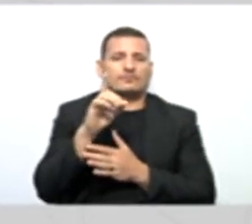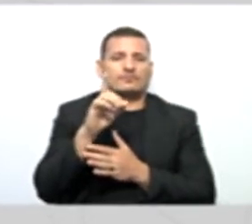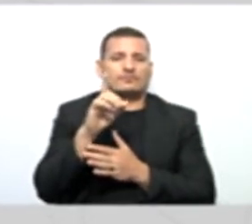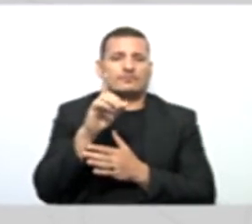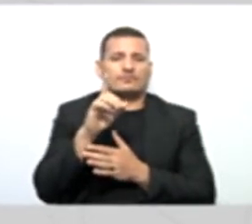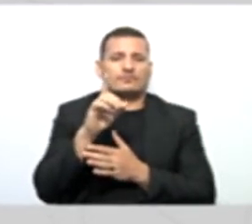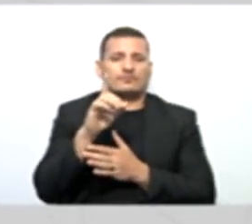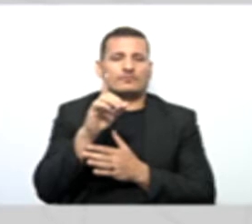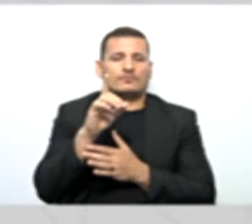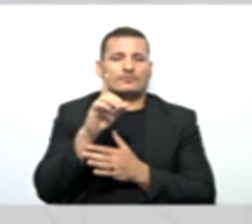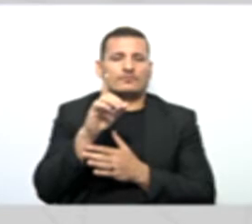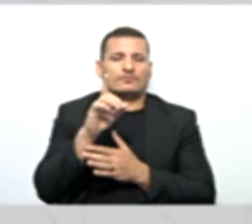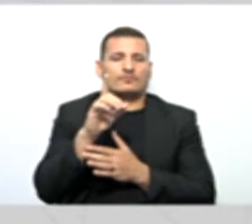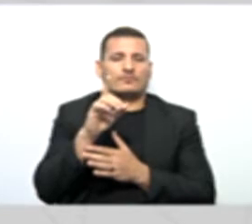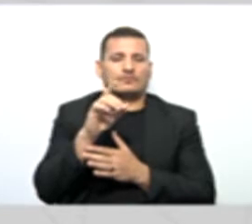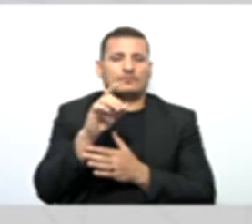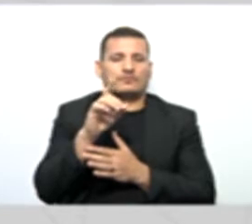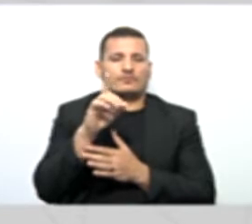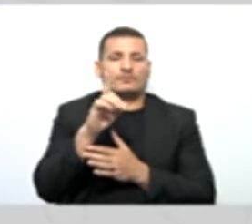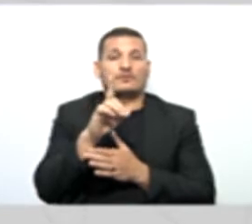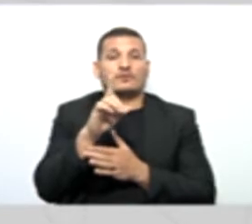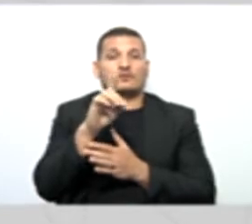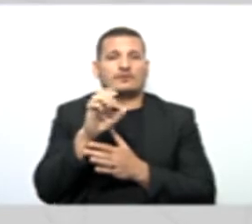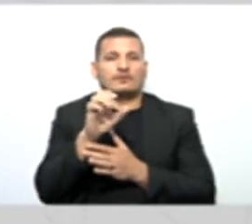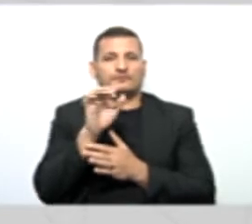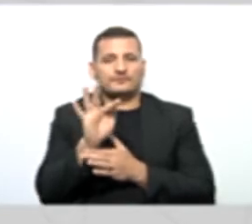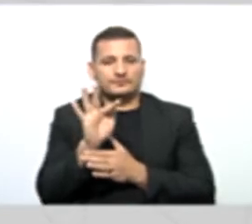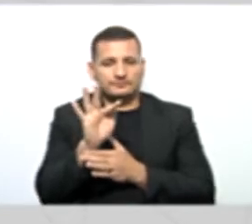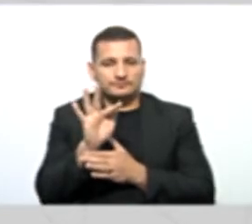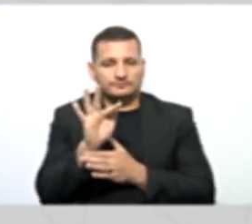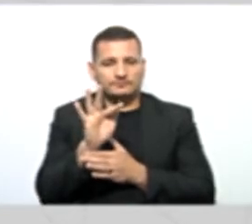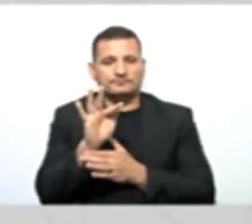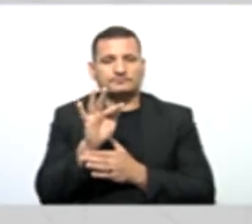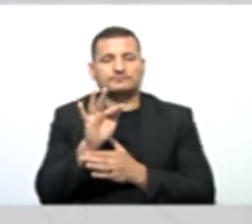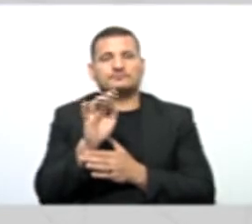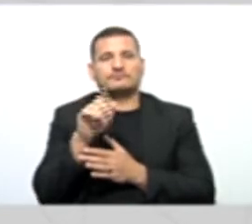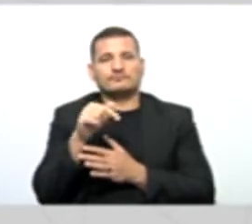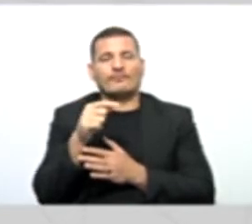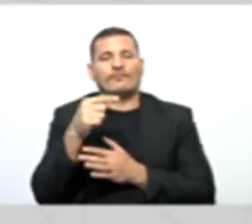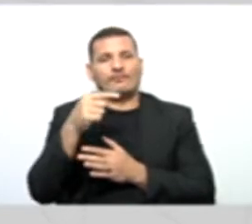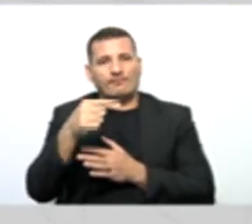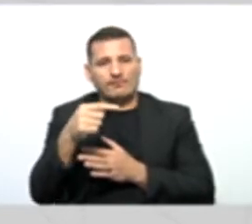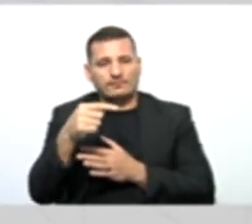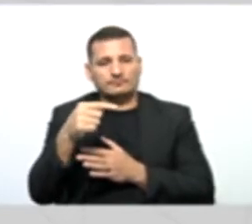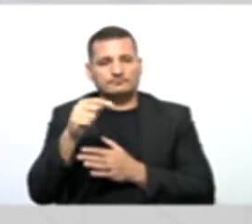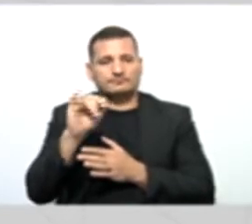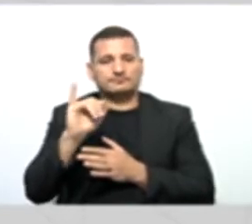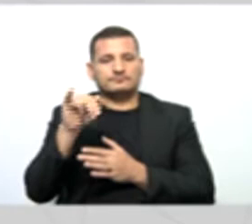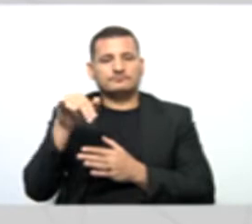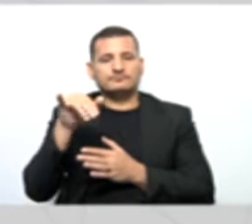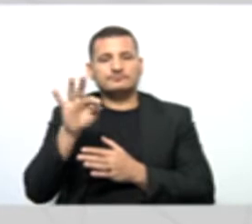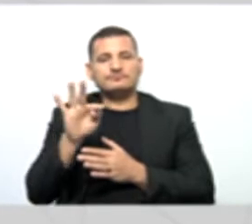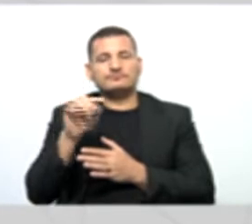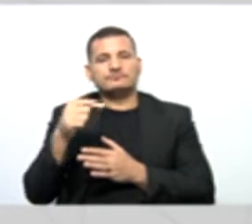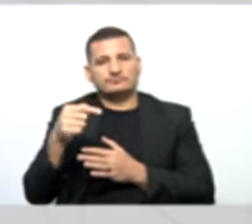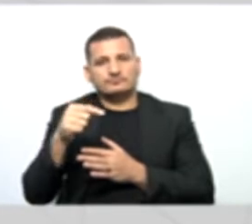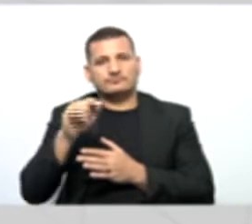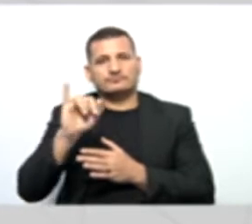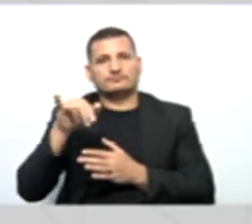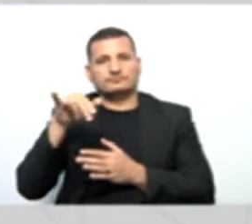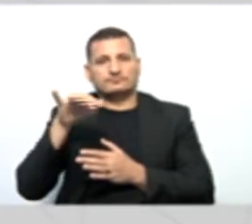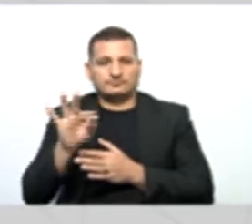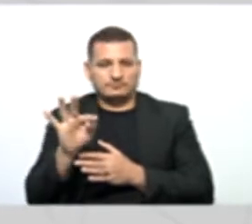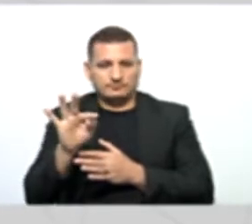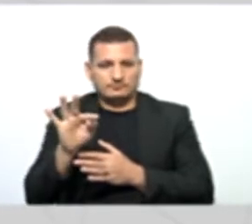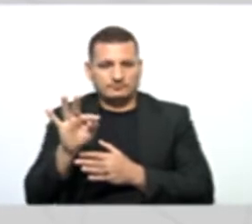seguida, coloca um espaço aqui, você vai escrever underline, underline, init, underline, underline. Dois underlines antes